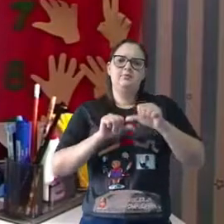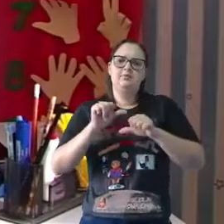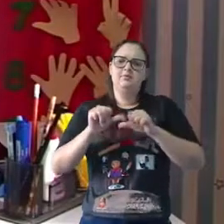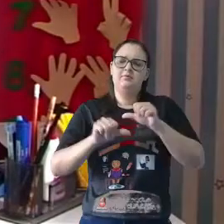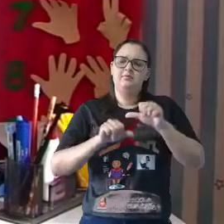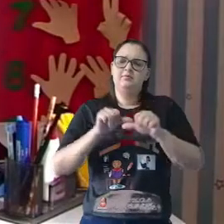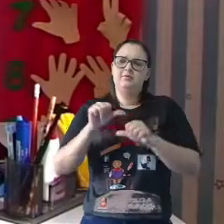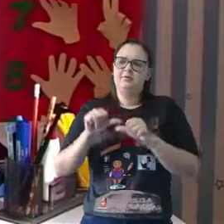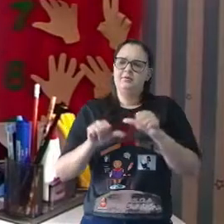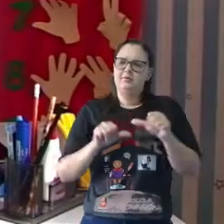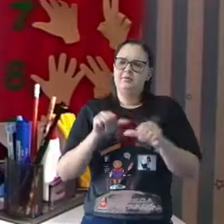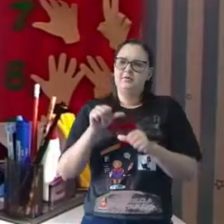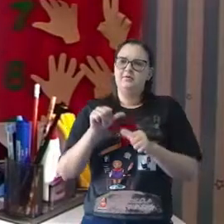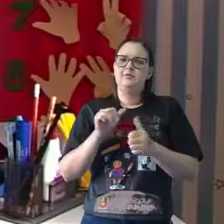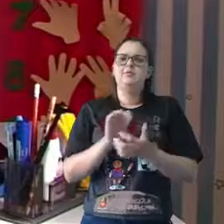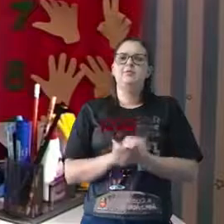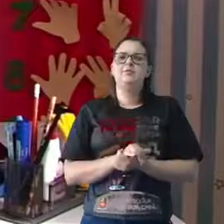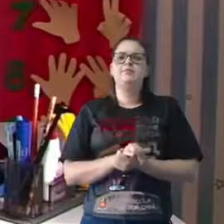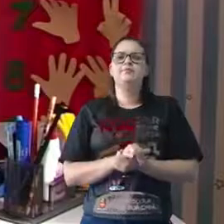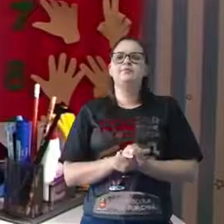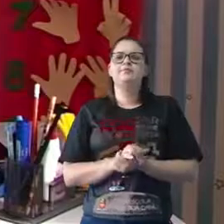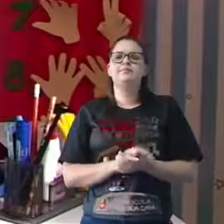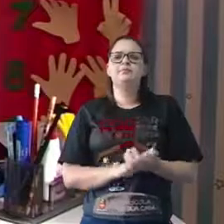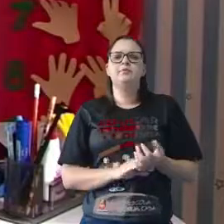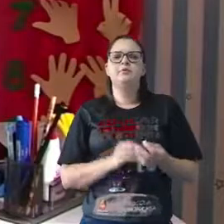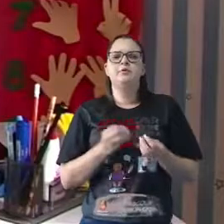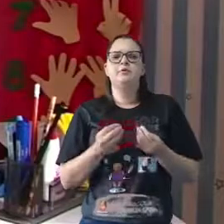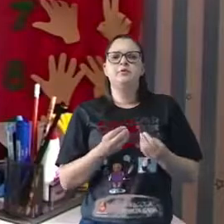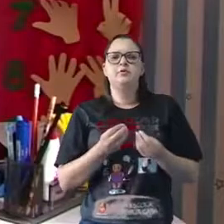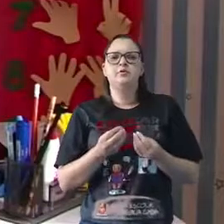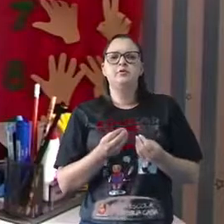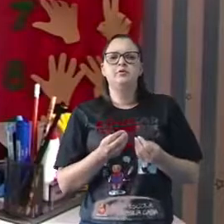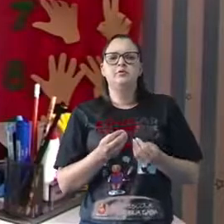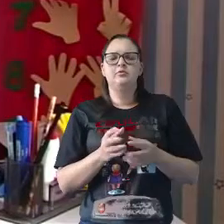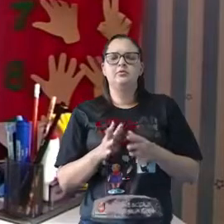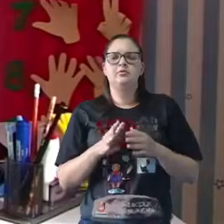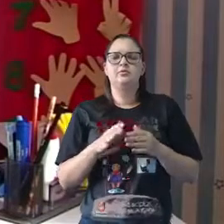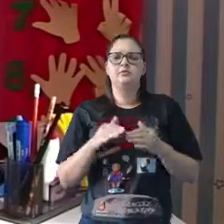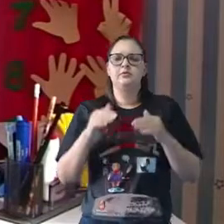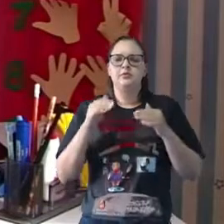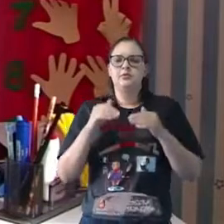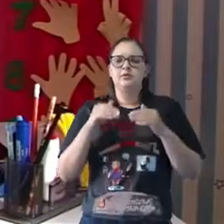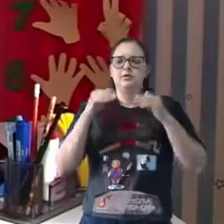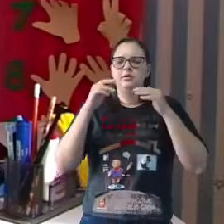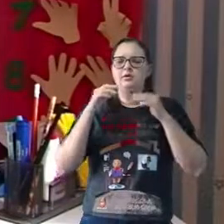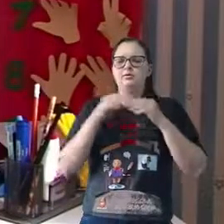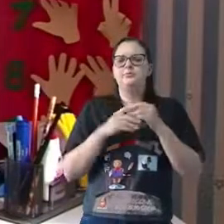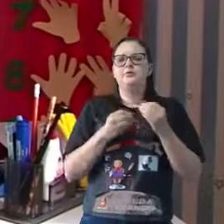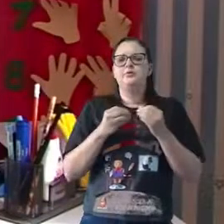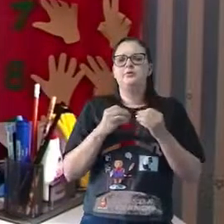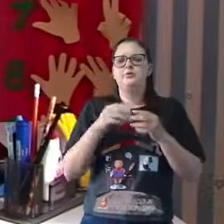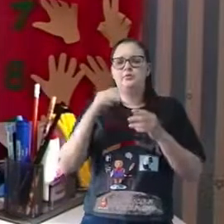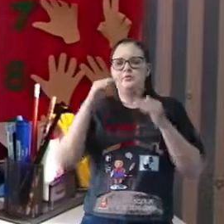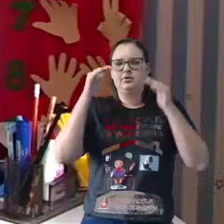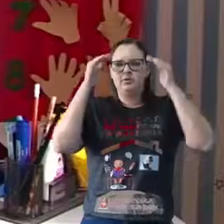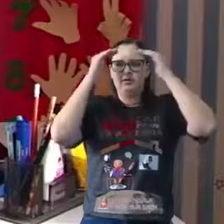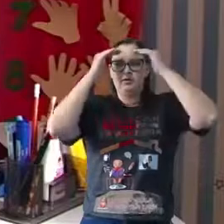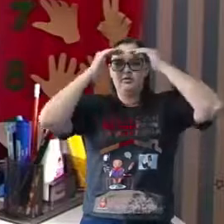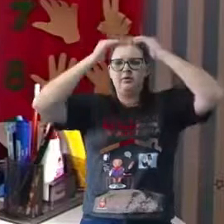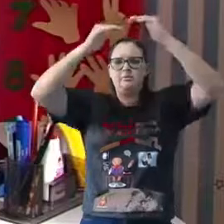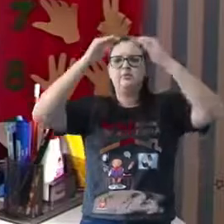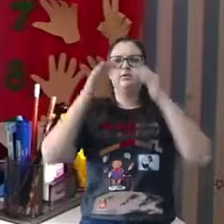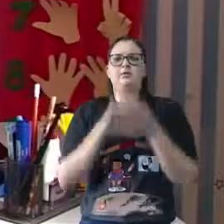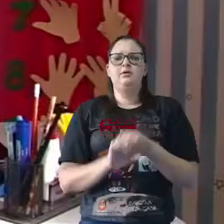muitas variações, tanto comportamentais como físicas, e aí os adolescentes